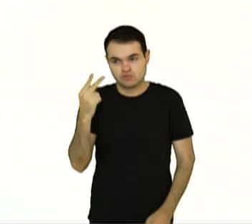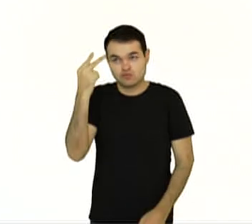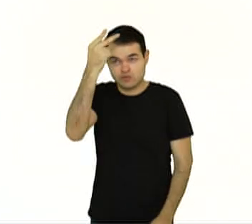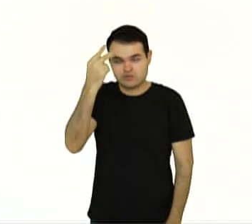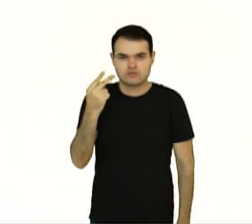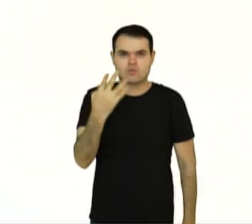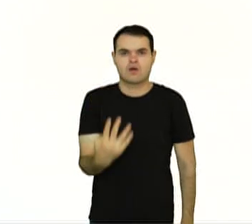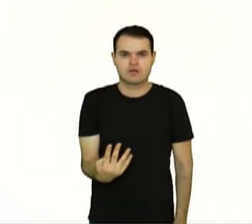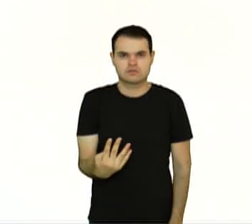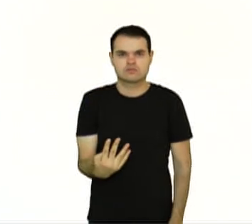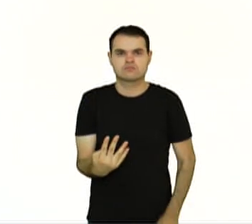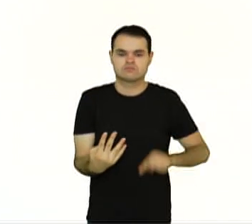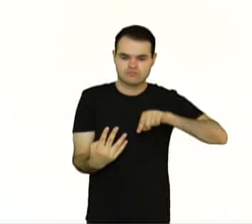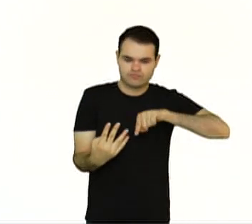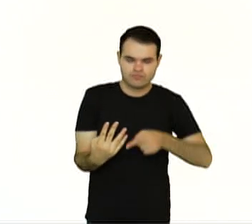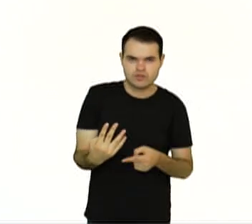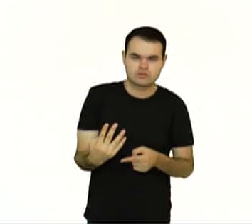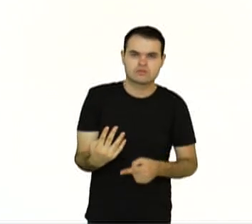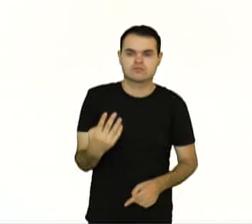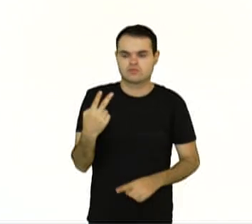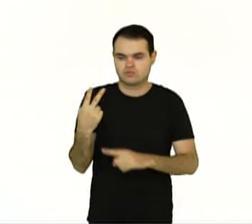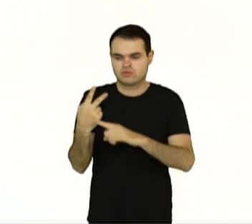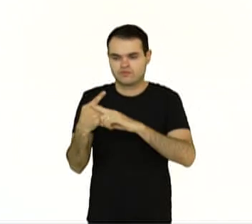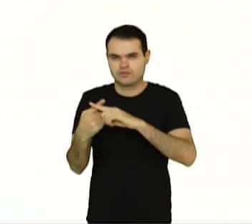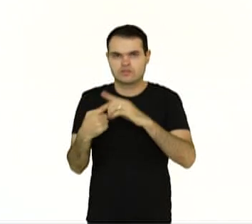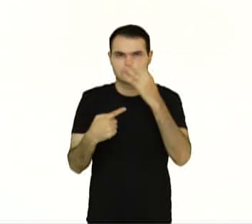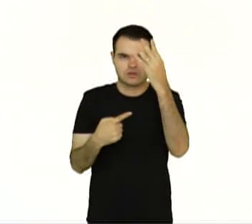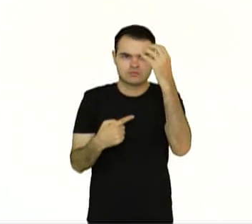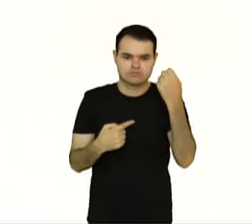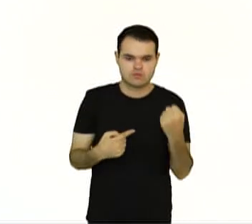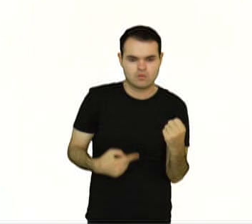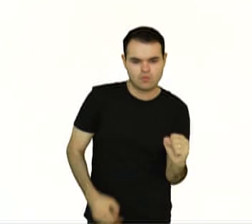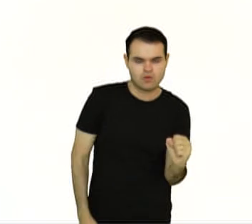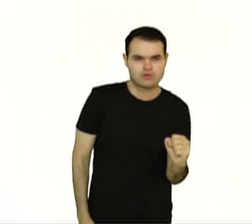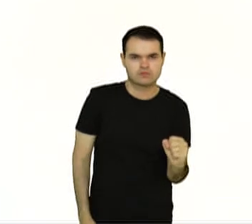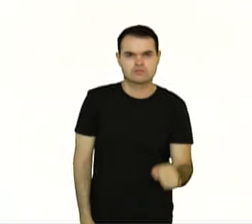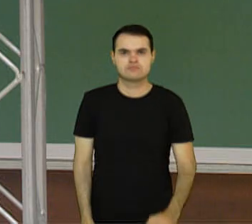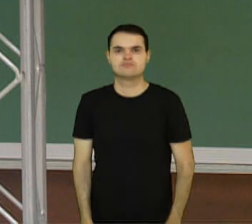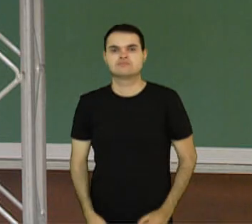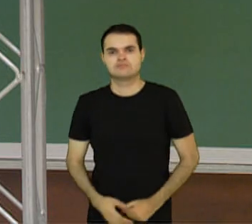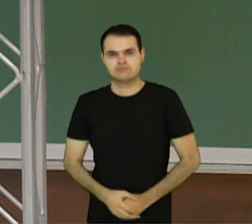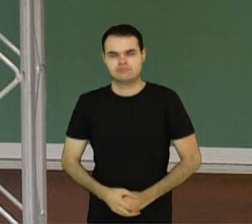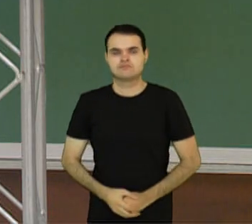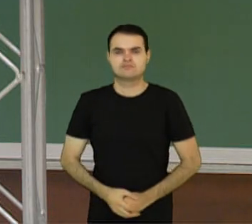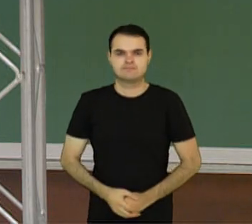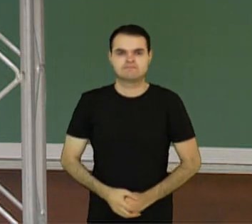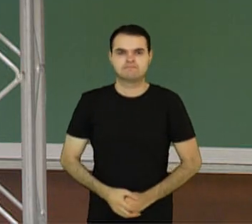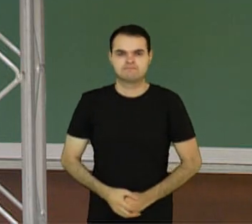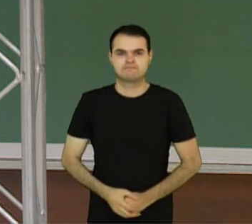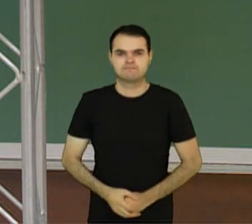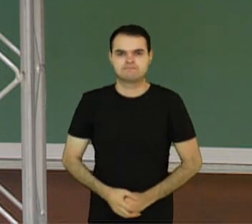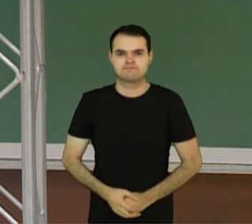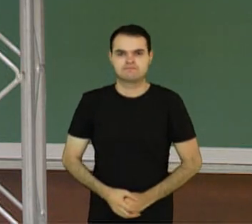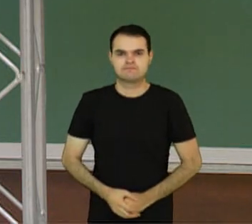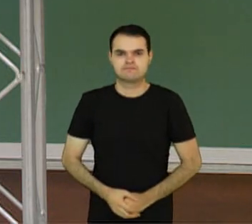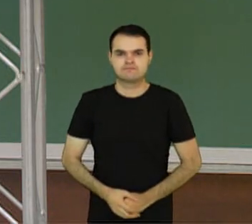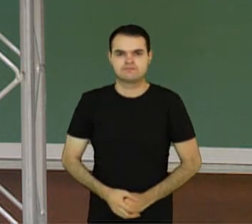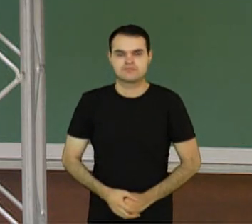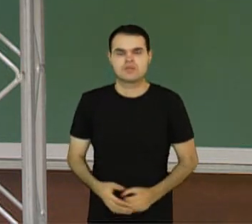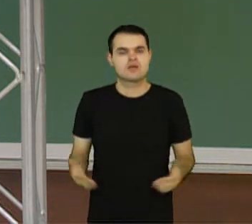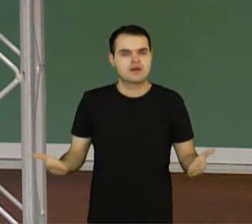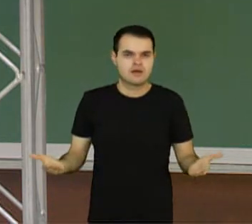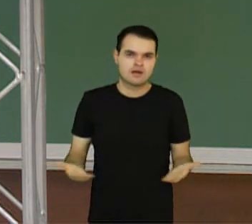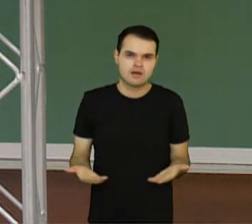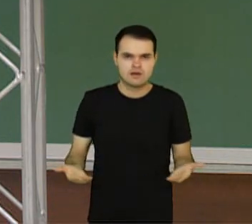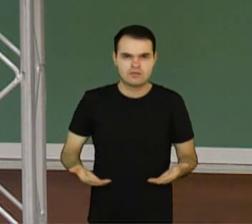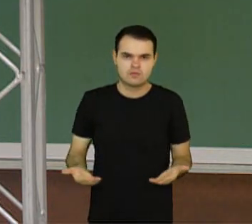a vírgula e 2 vezes 4, 8. Pronto, tá bom? Bom, vamos lá.